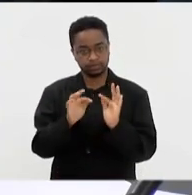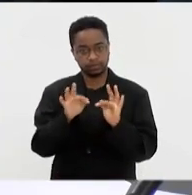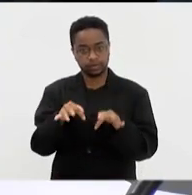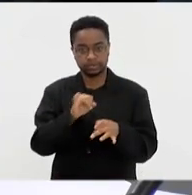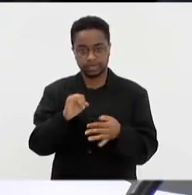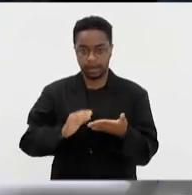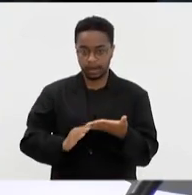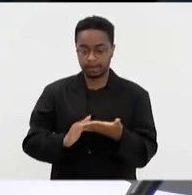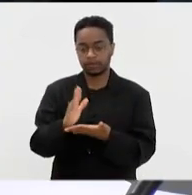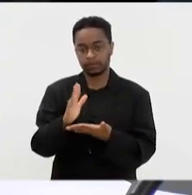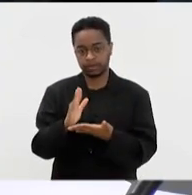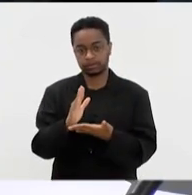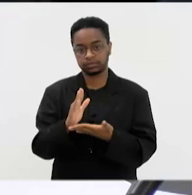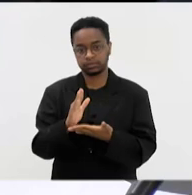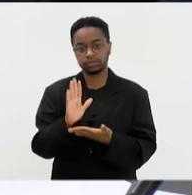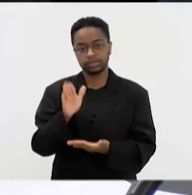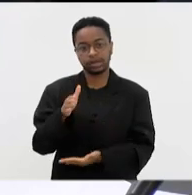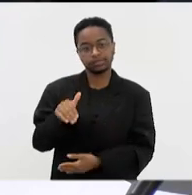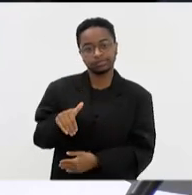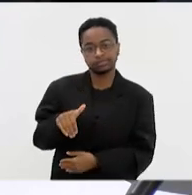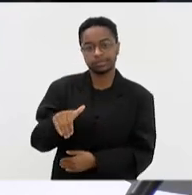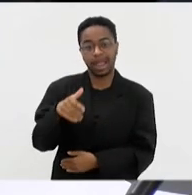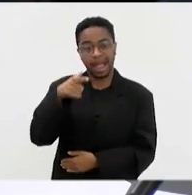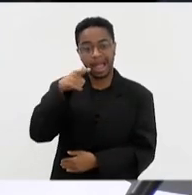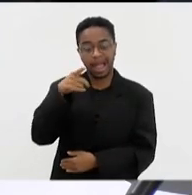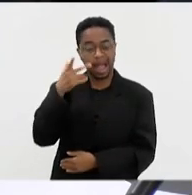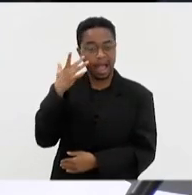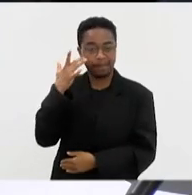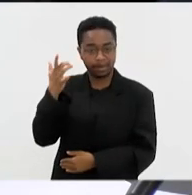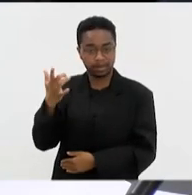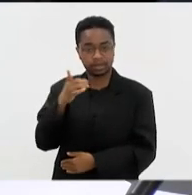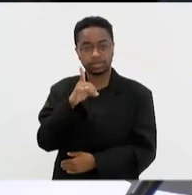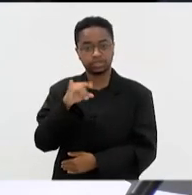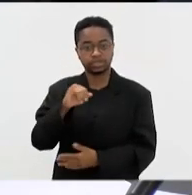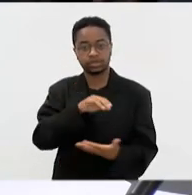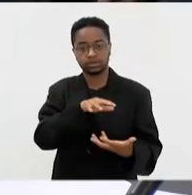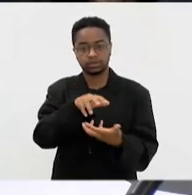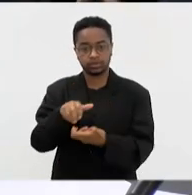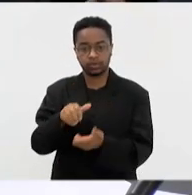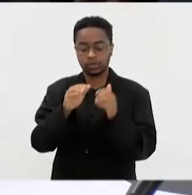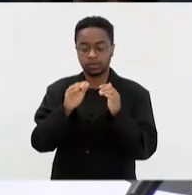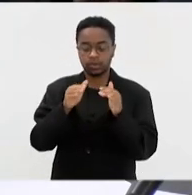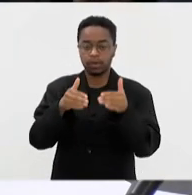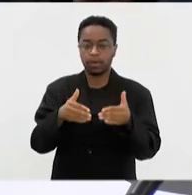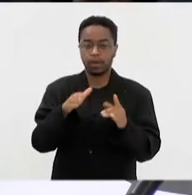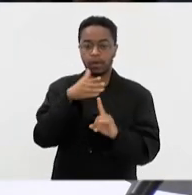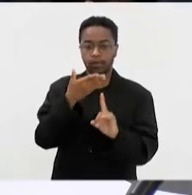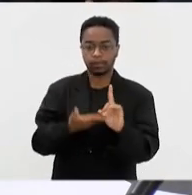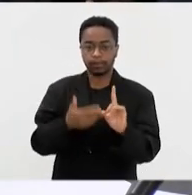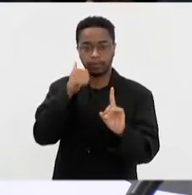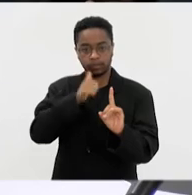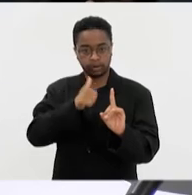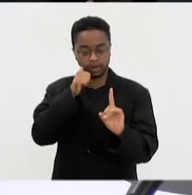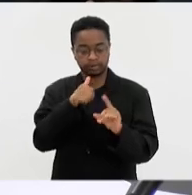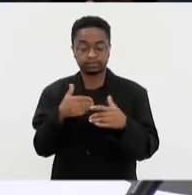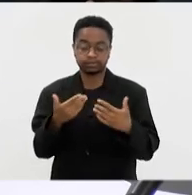aprovado, às vésperas do Dia Internacional da Mulher. Como dizem